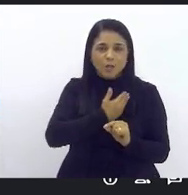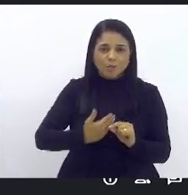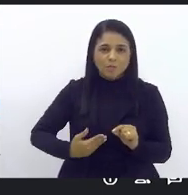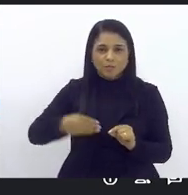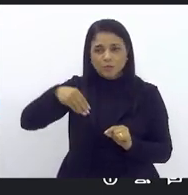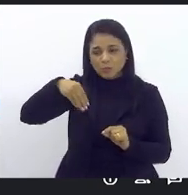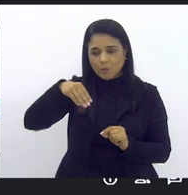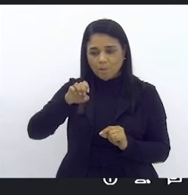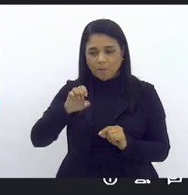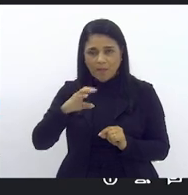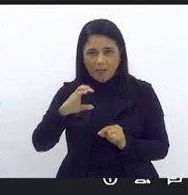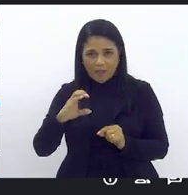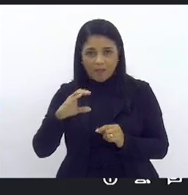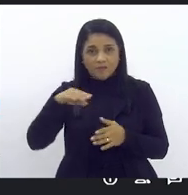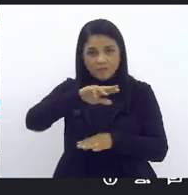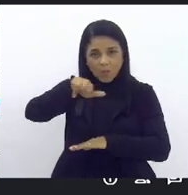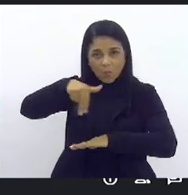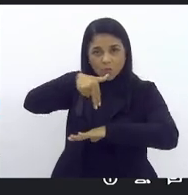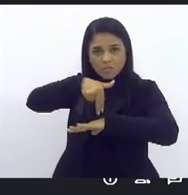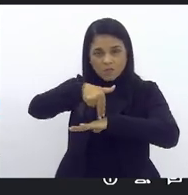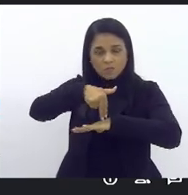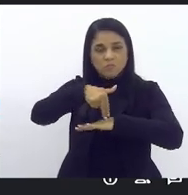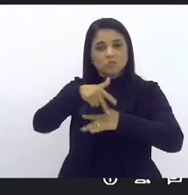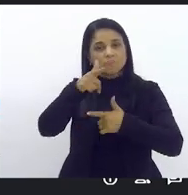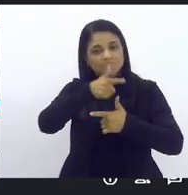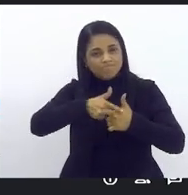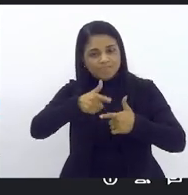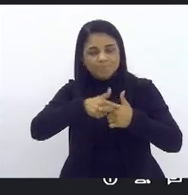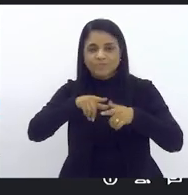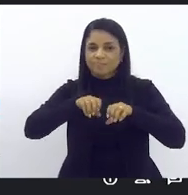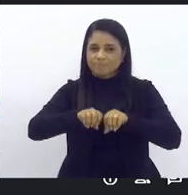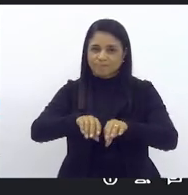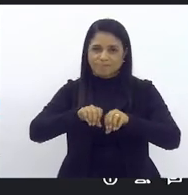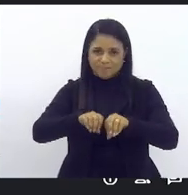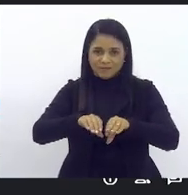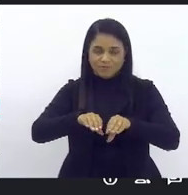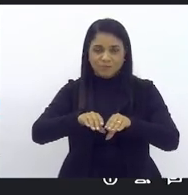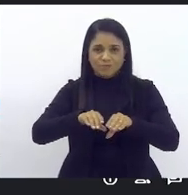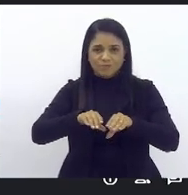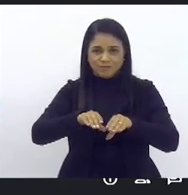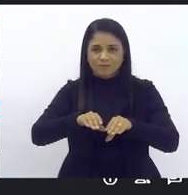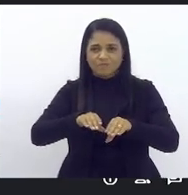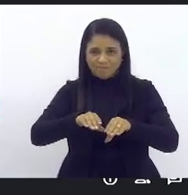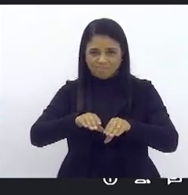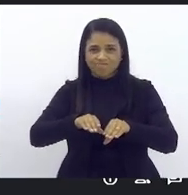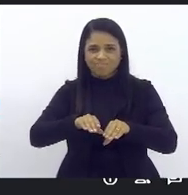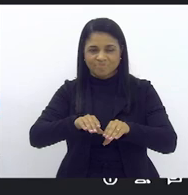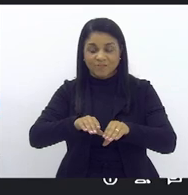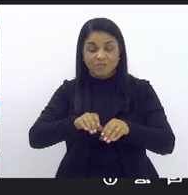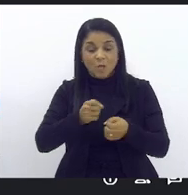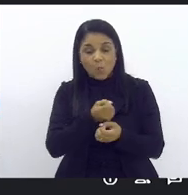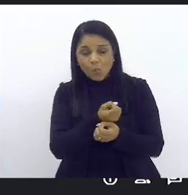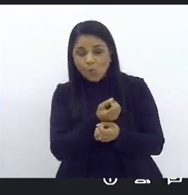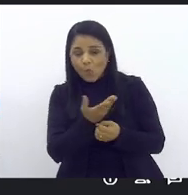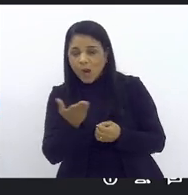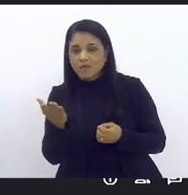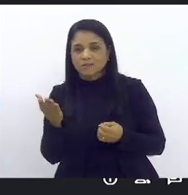da União, de equalização dos problemas da educação, porque se a quantidade